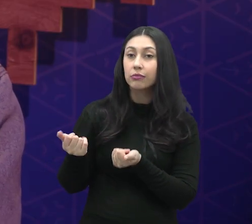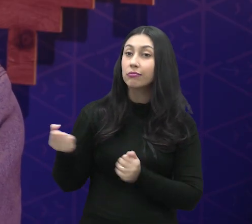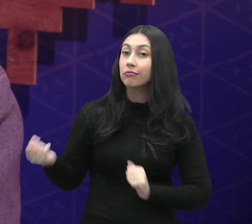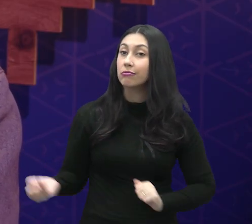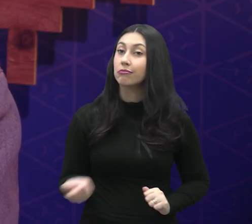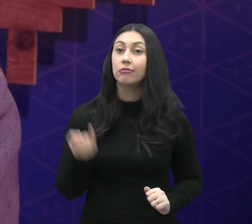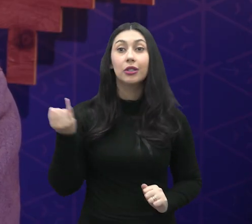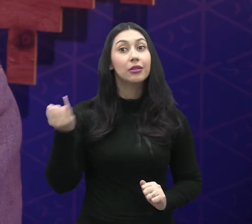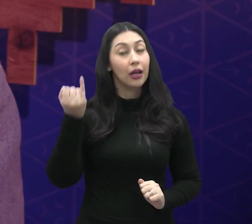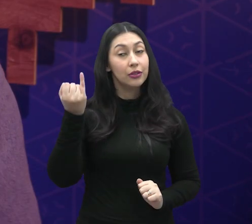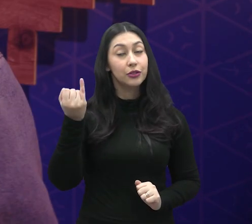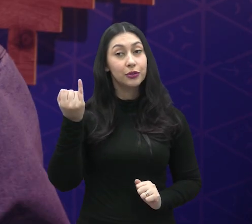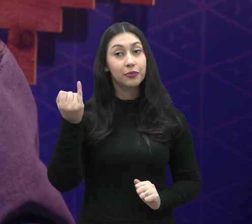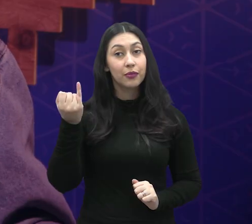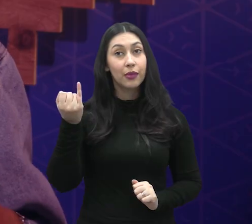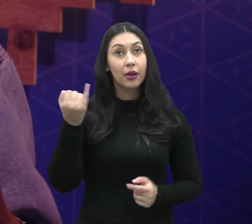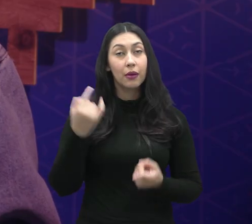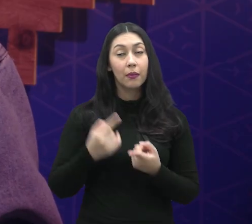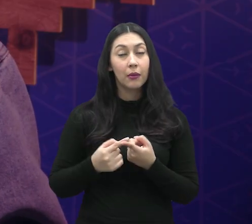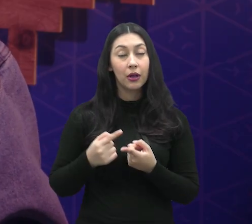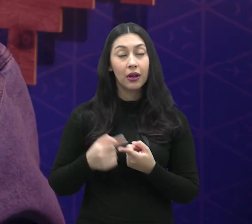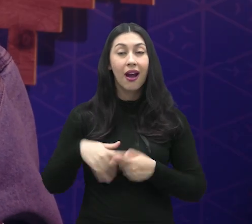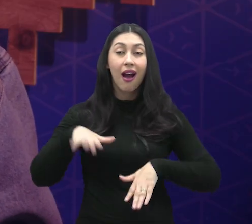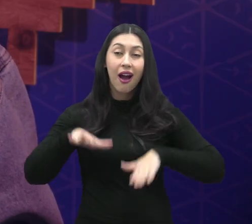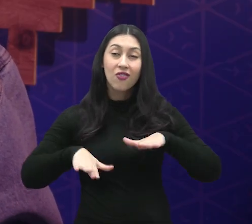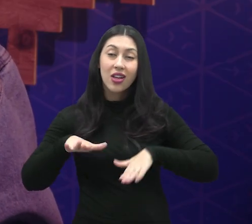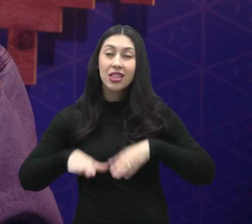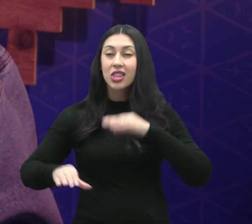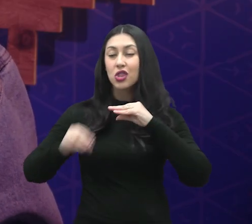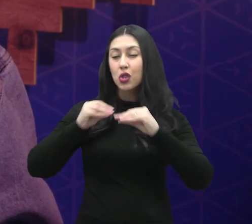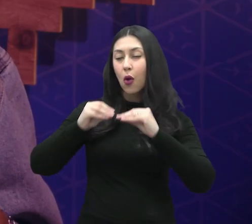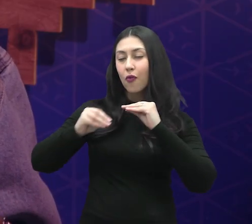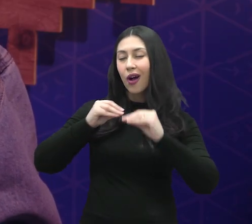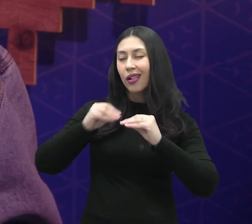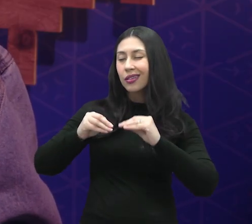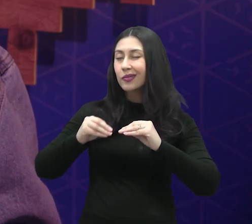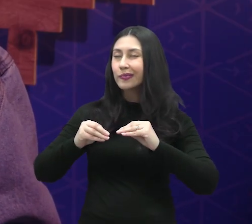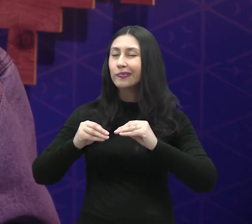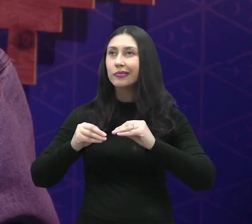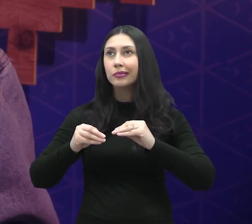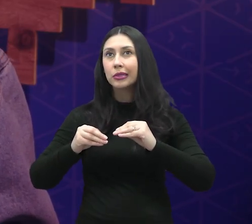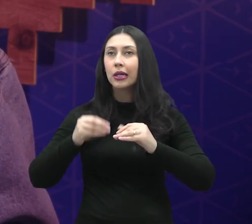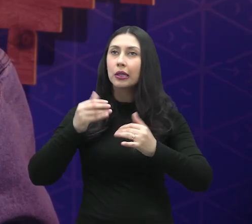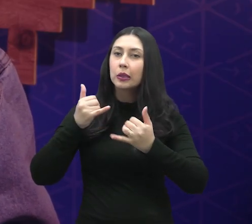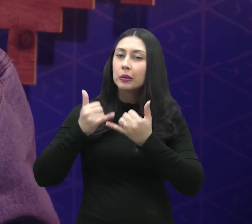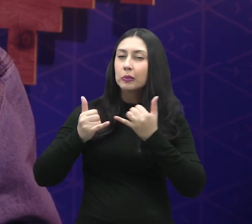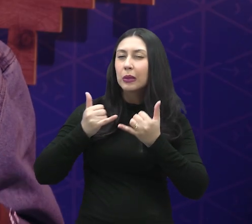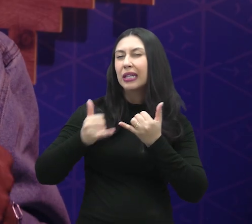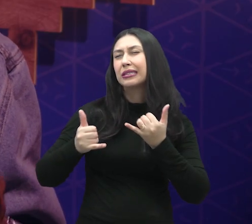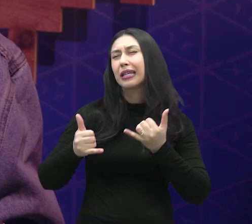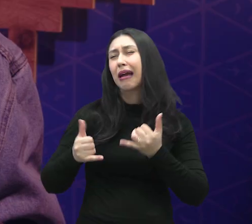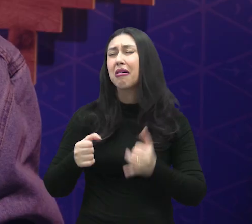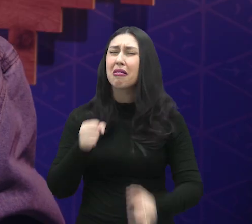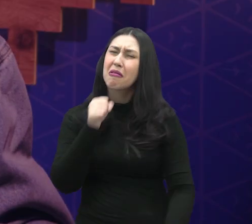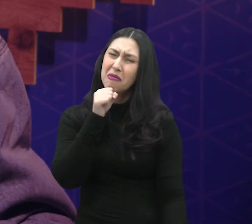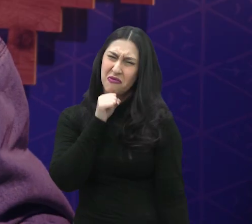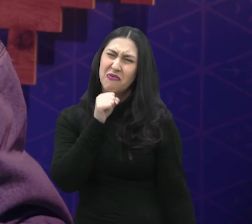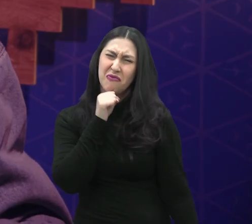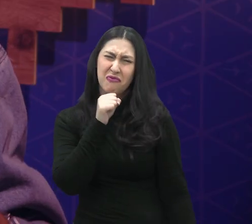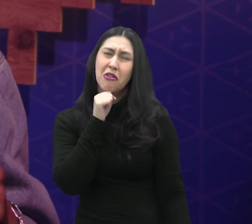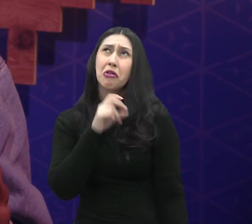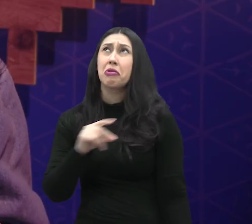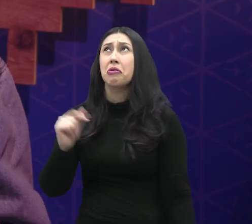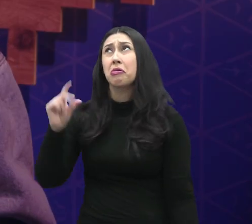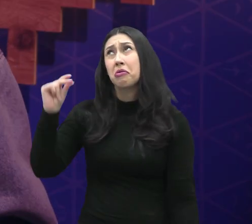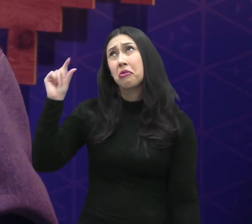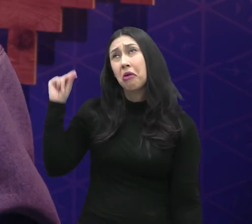muito importante, porque às vezes, tipo, a telenovela, ela tende a soar um pouco obsoleta, meio coisa de